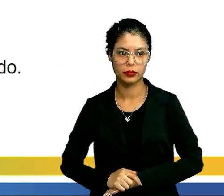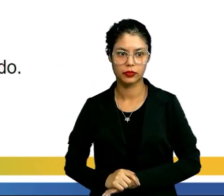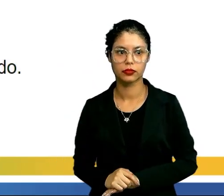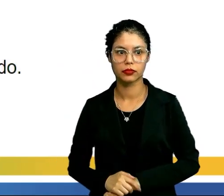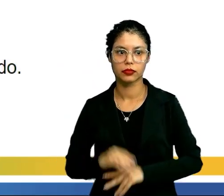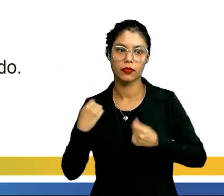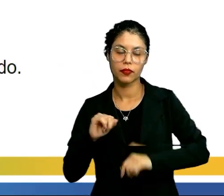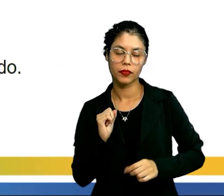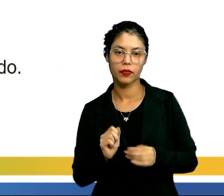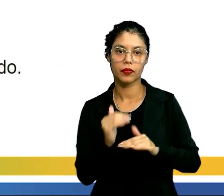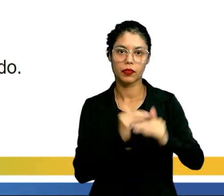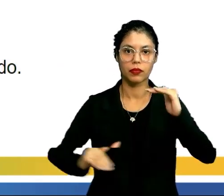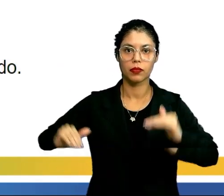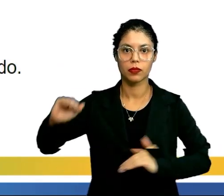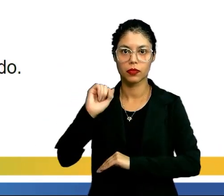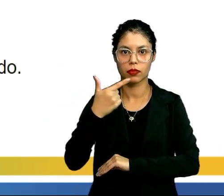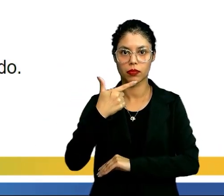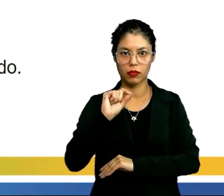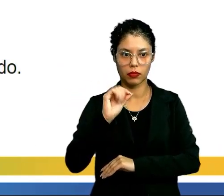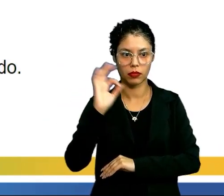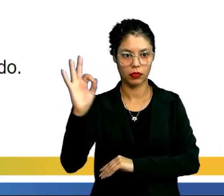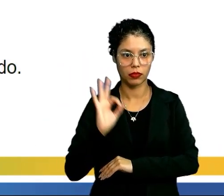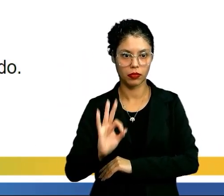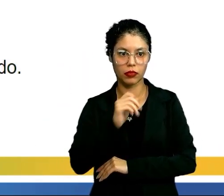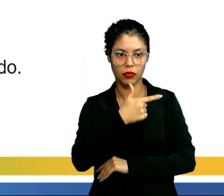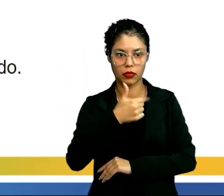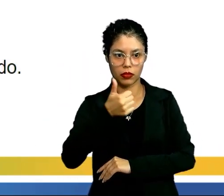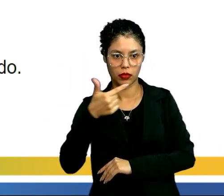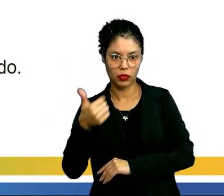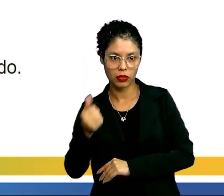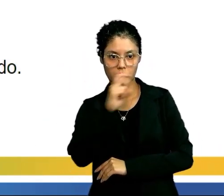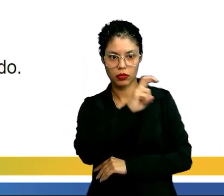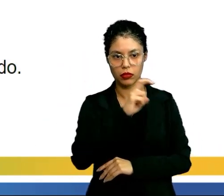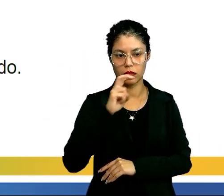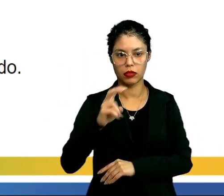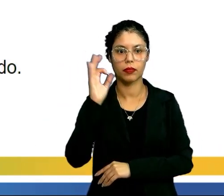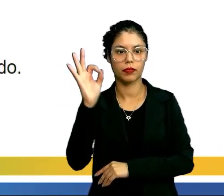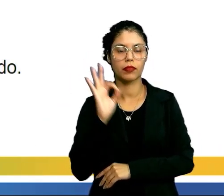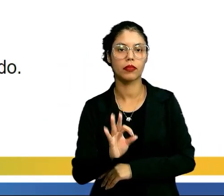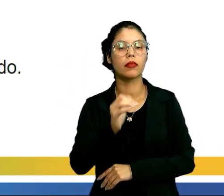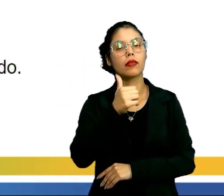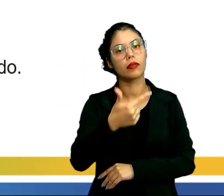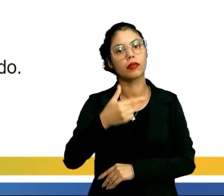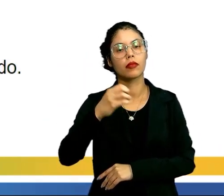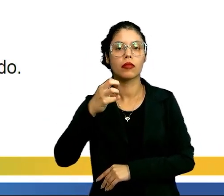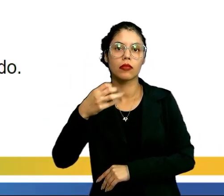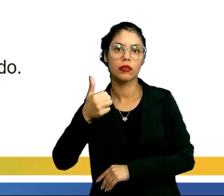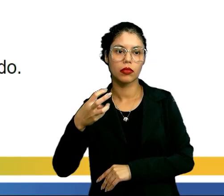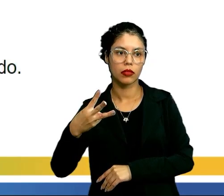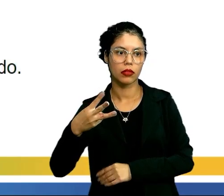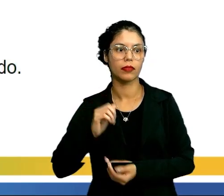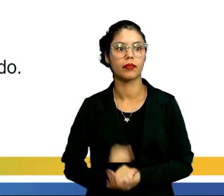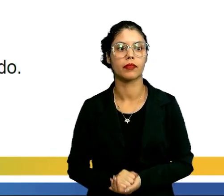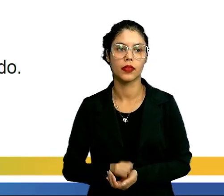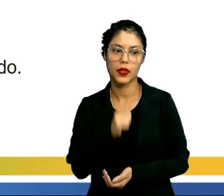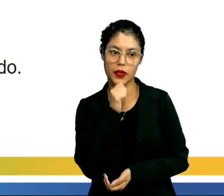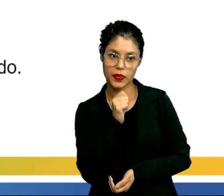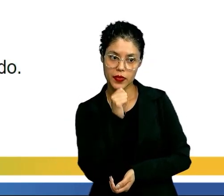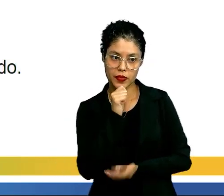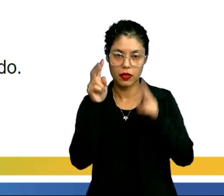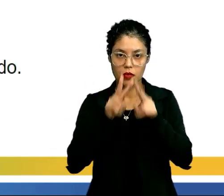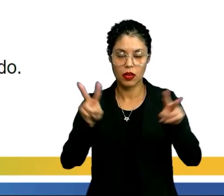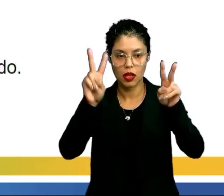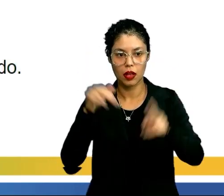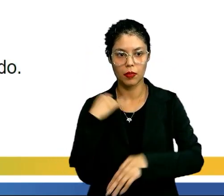ácido. Deverá subir 20% em 2012 e 55% em 2013. A